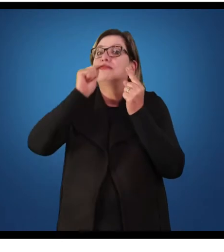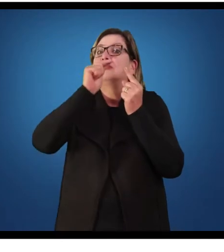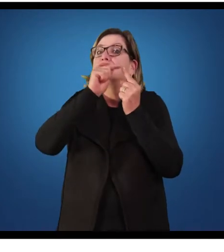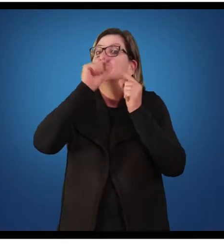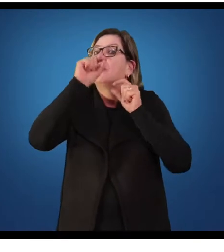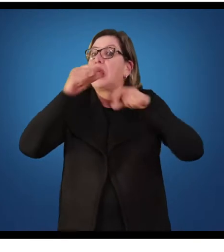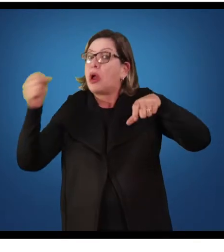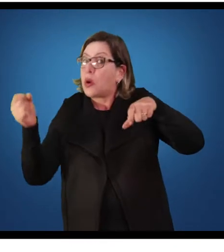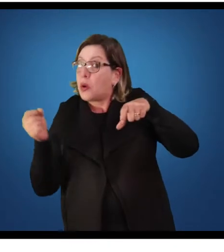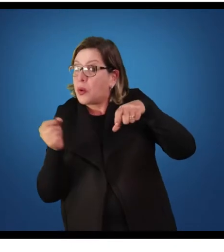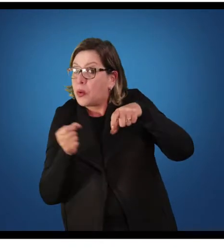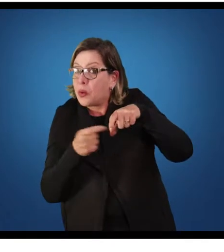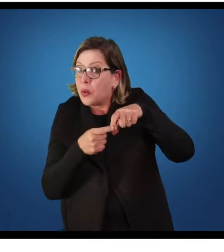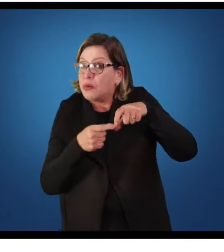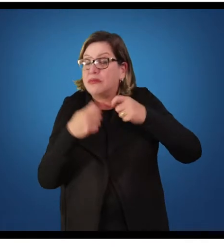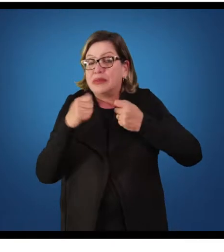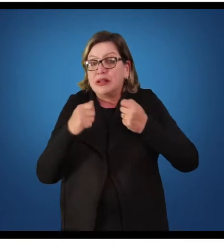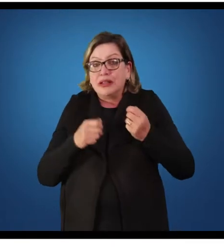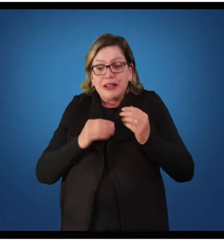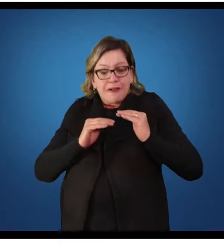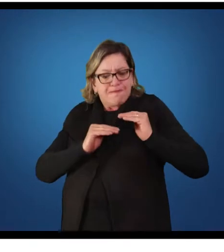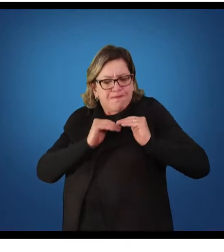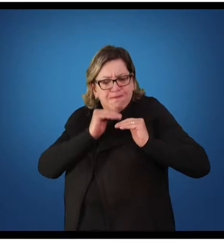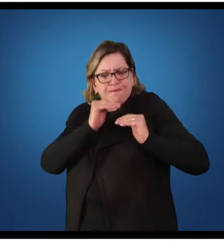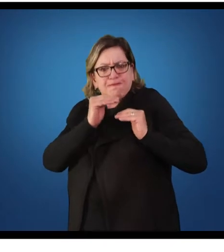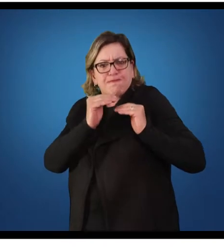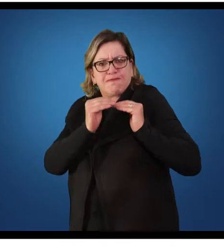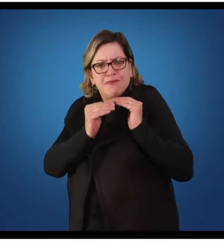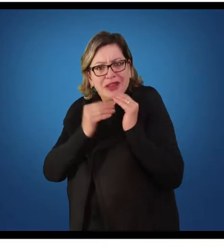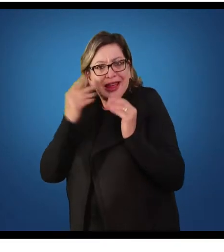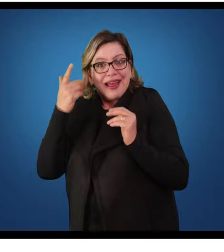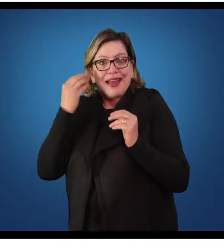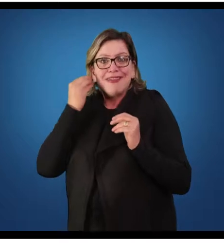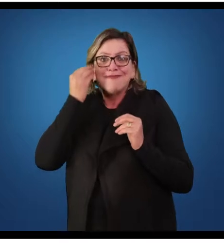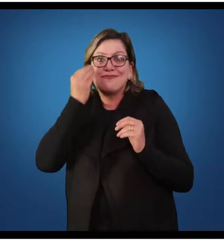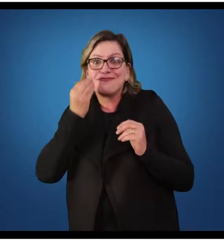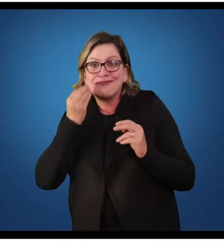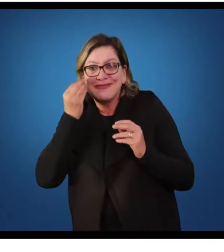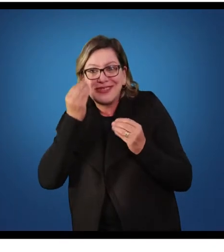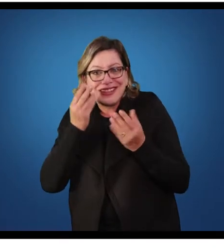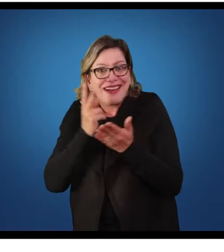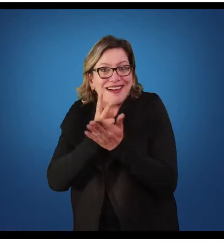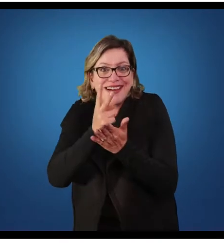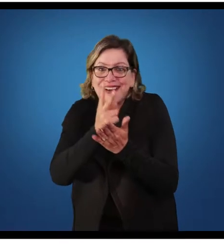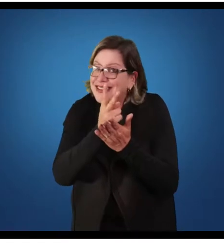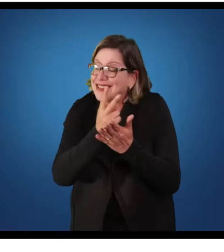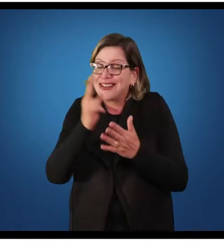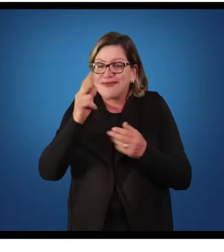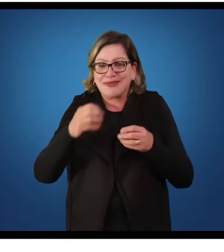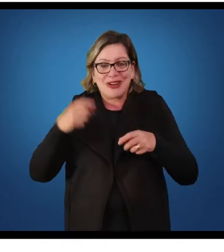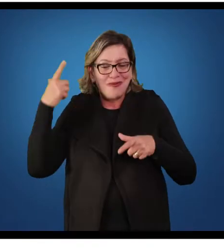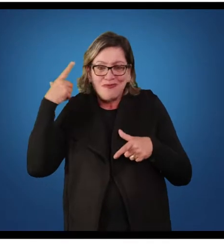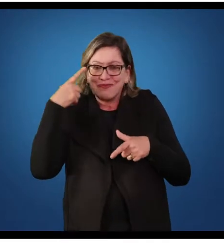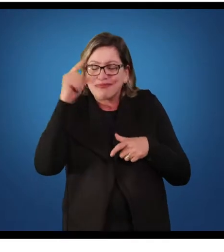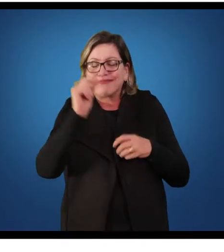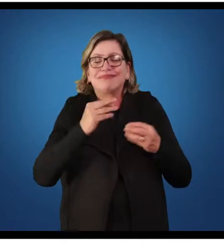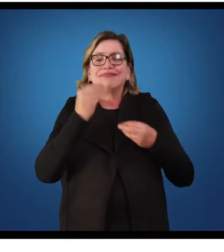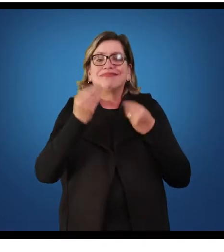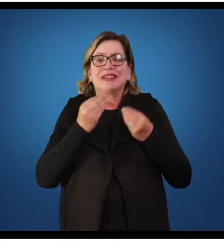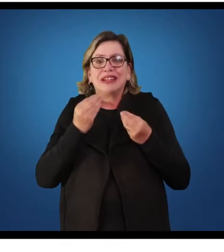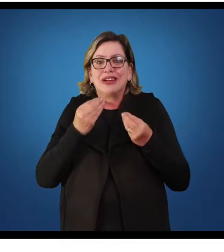gol, a meta, nós temos que progredir em direção a ele durante o jogo, não temos? Né?